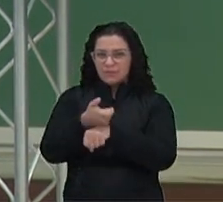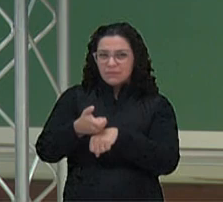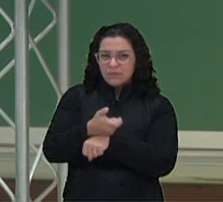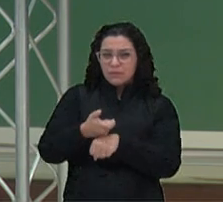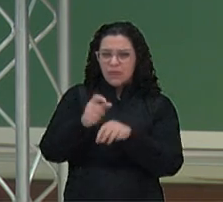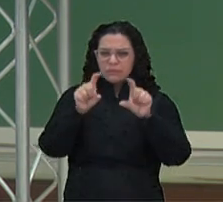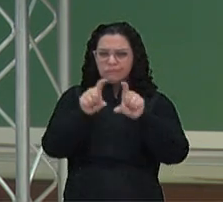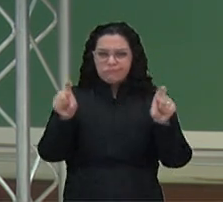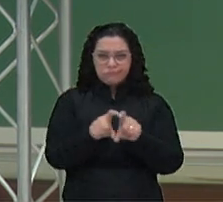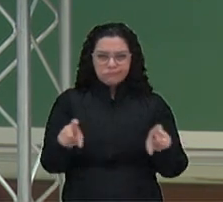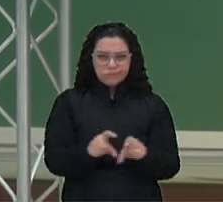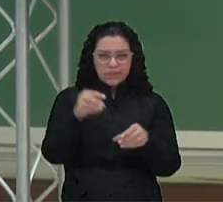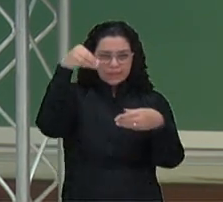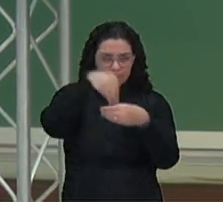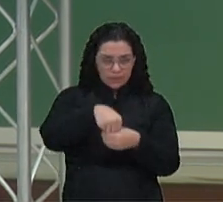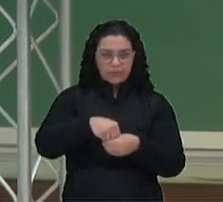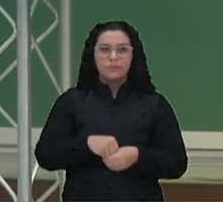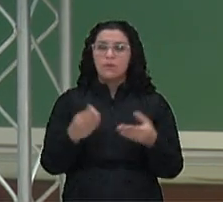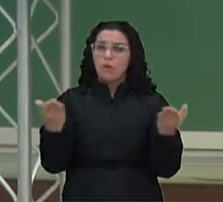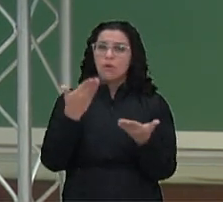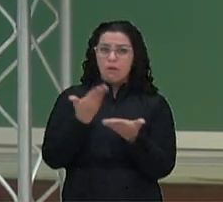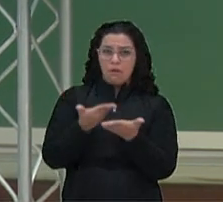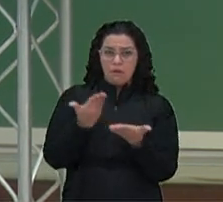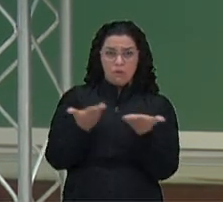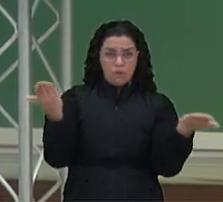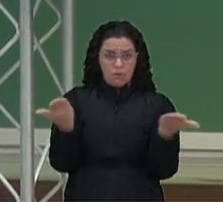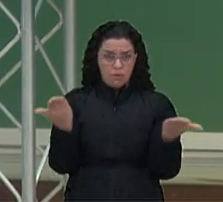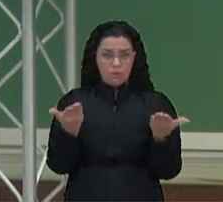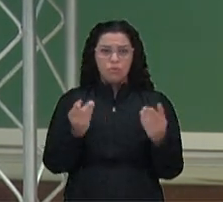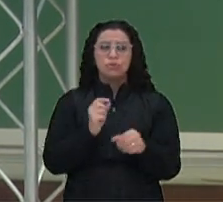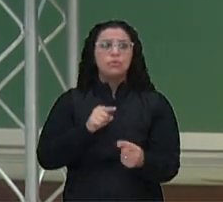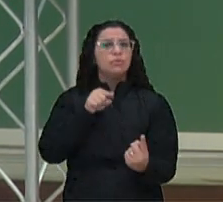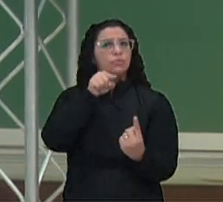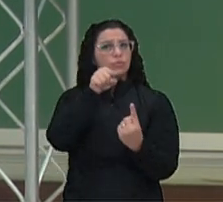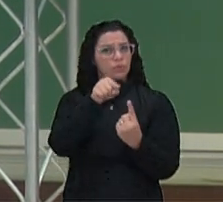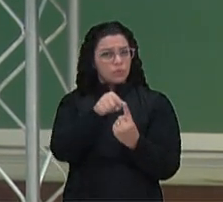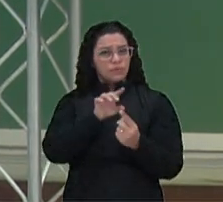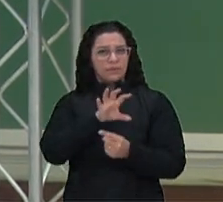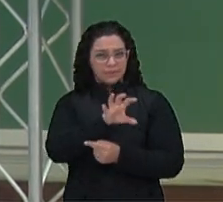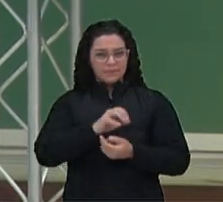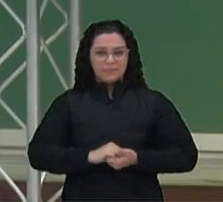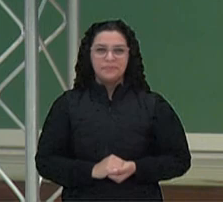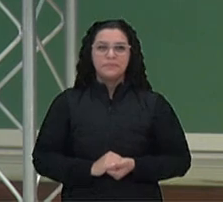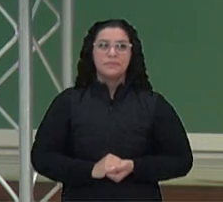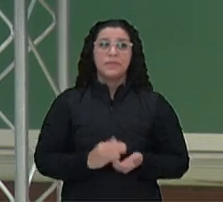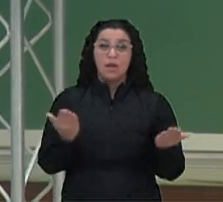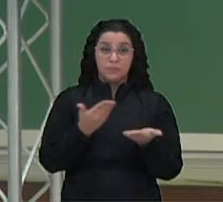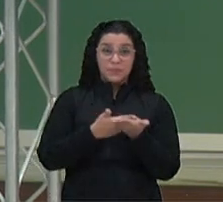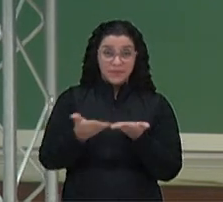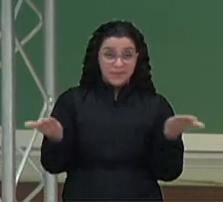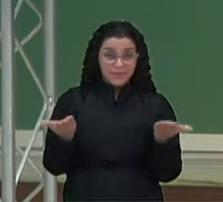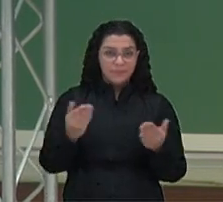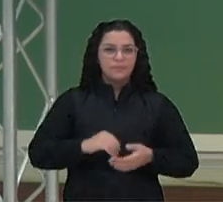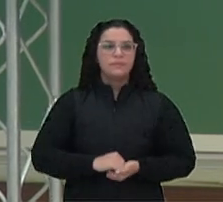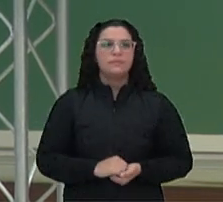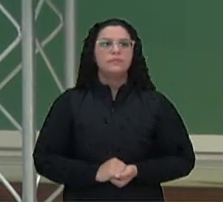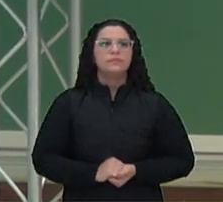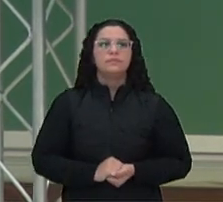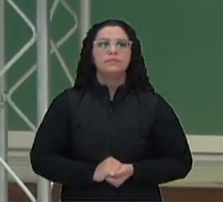nas frases, tá ok? Então, a nossa aula de hoje, o objetivo é justamente esse. Então, vamos começar aqui, olha